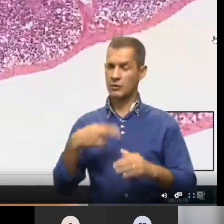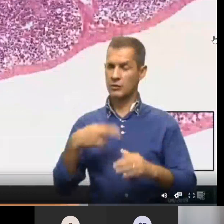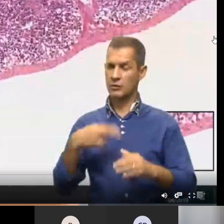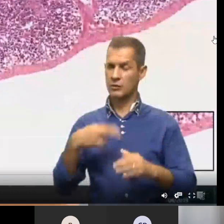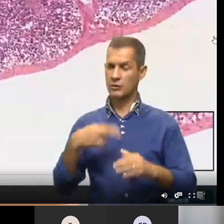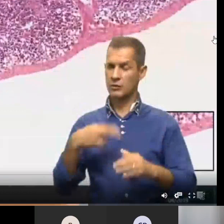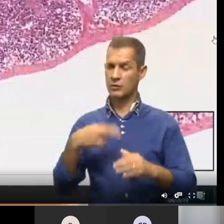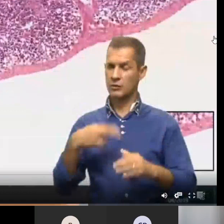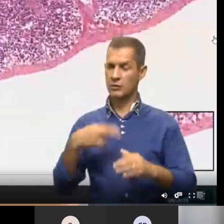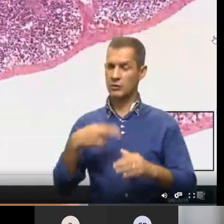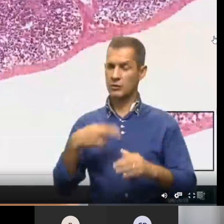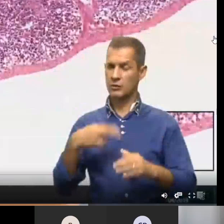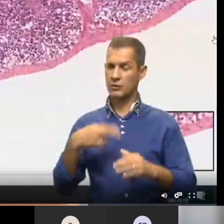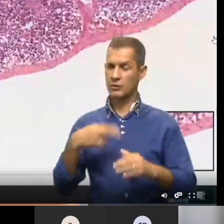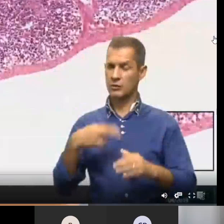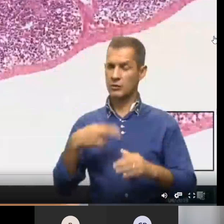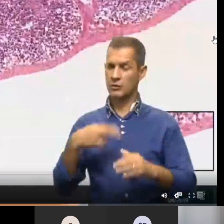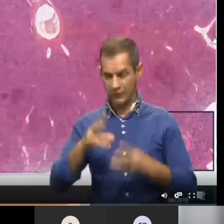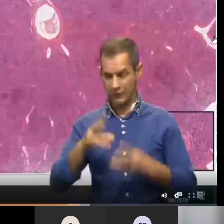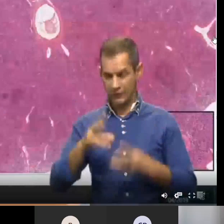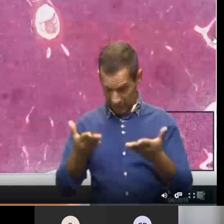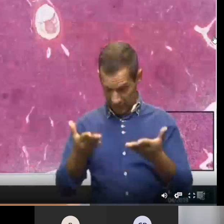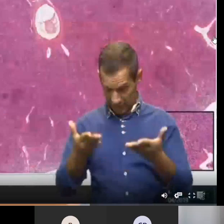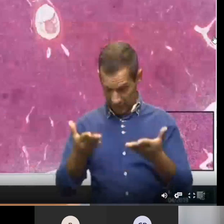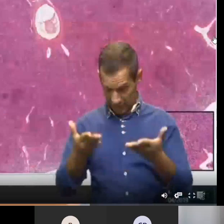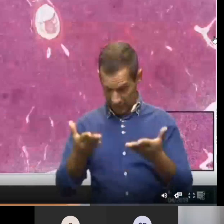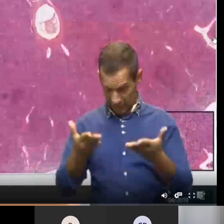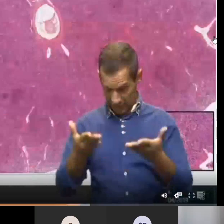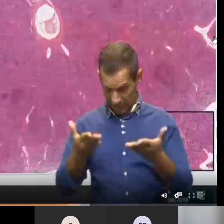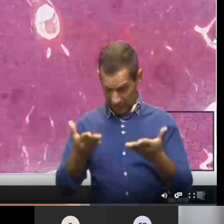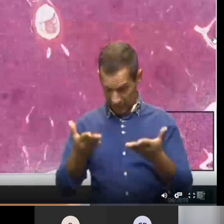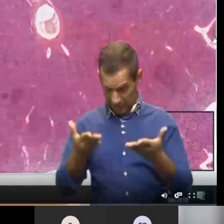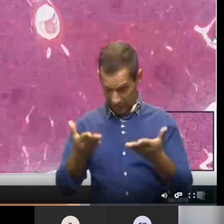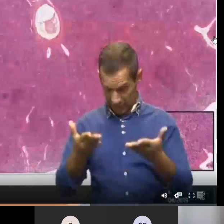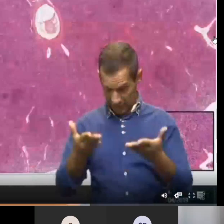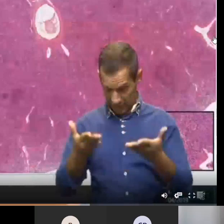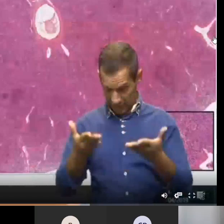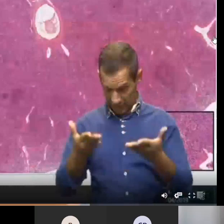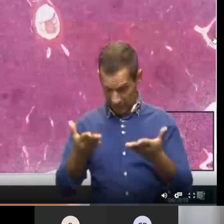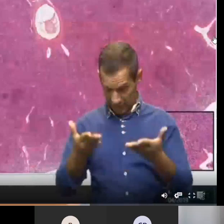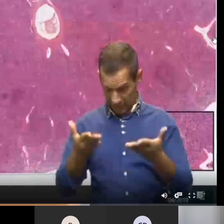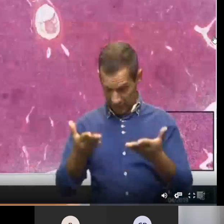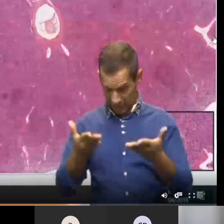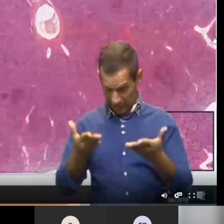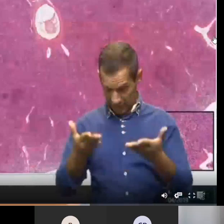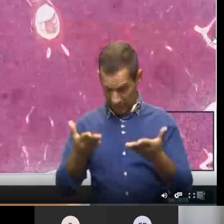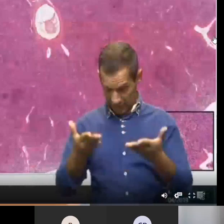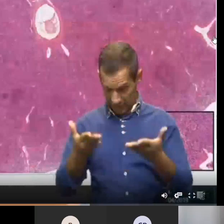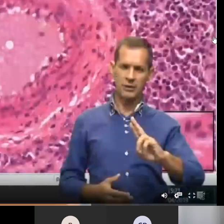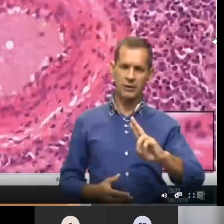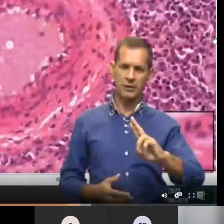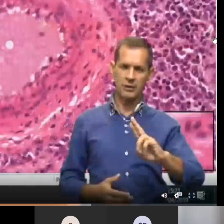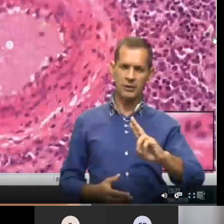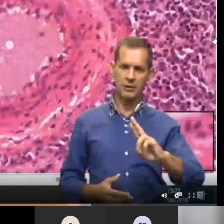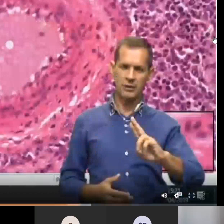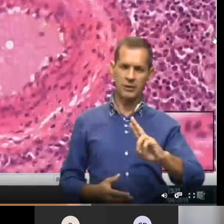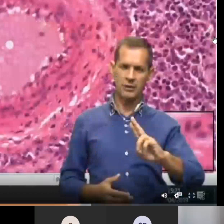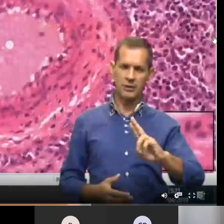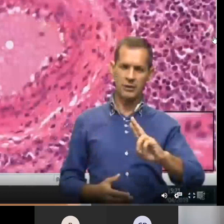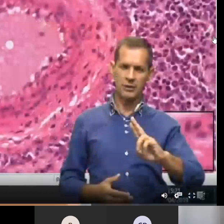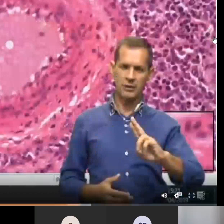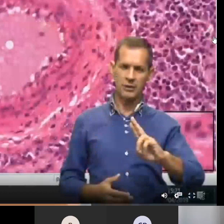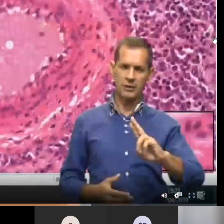a primeira estrutura que eu gostaria que vocês observassem são as trabéculas, que são compostas por tecido